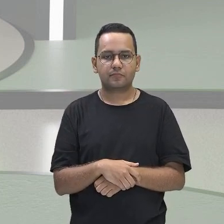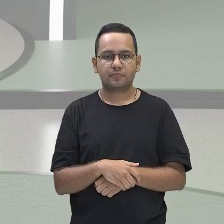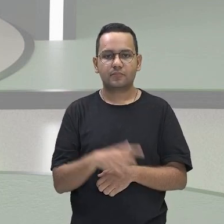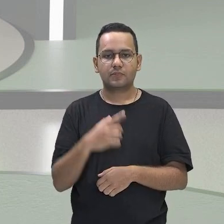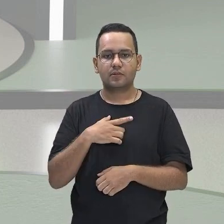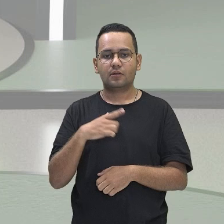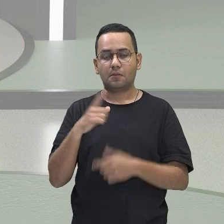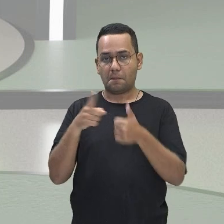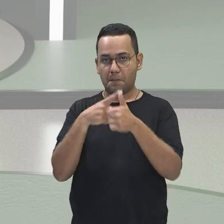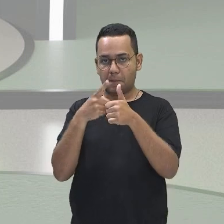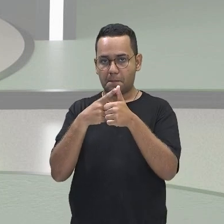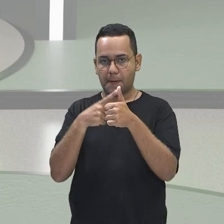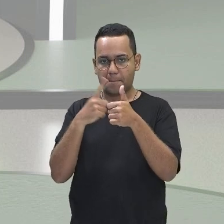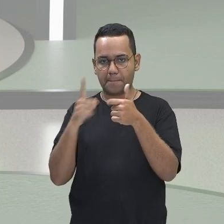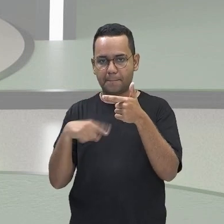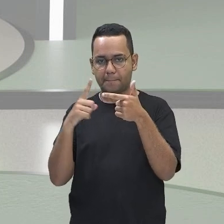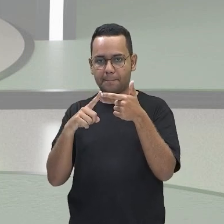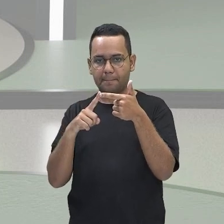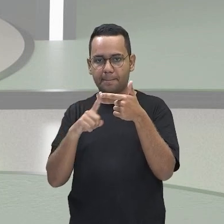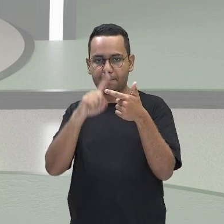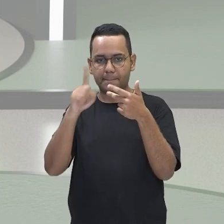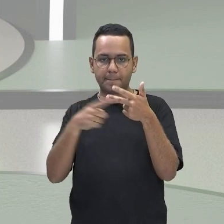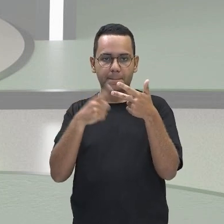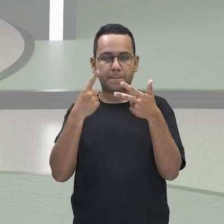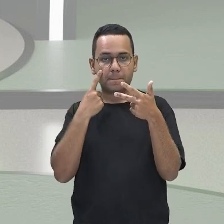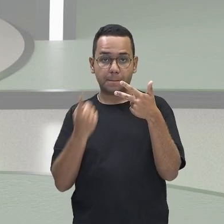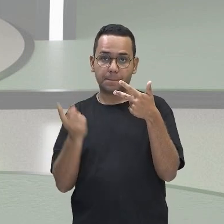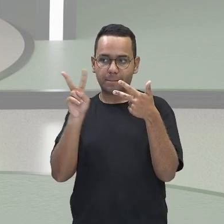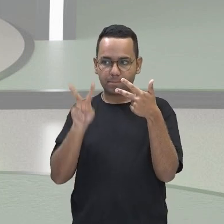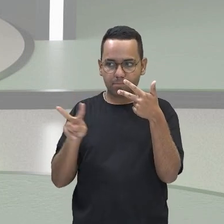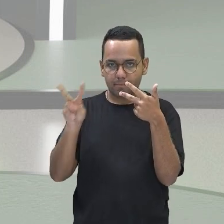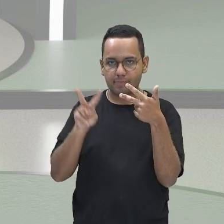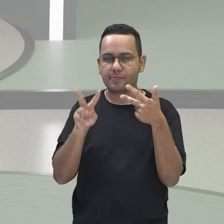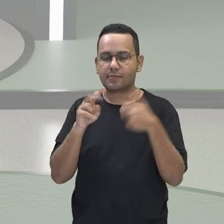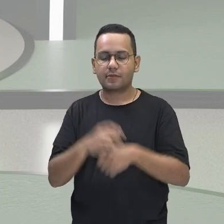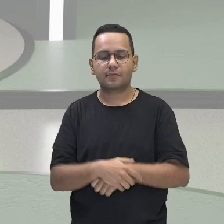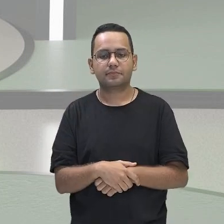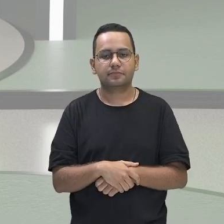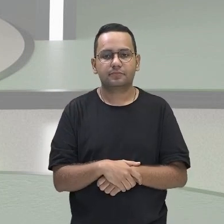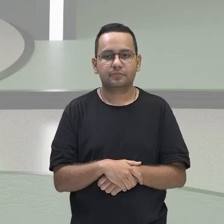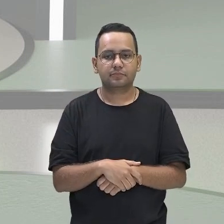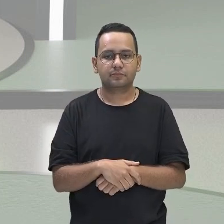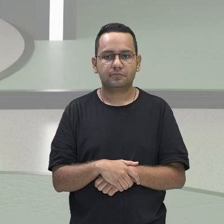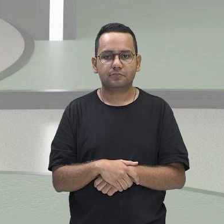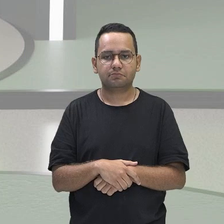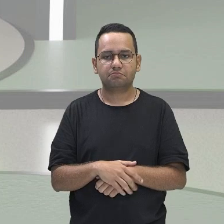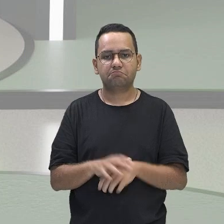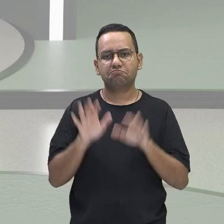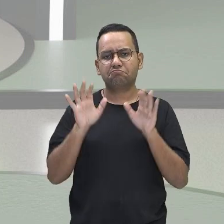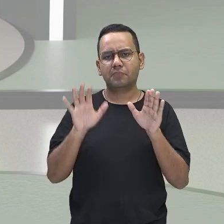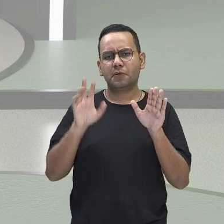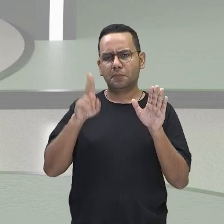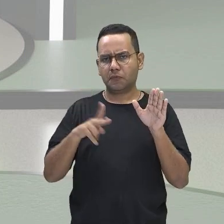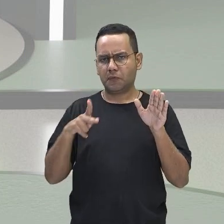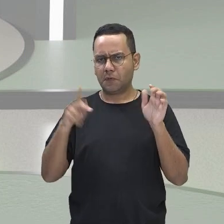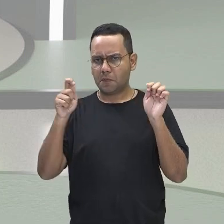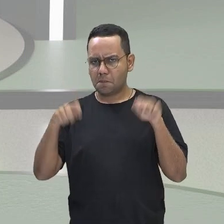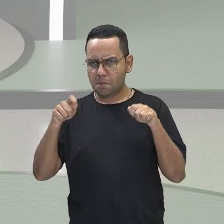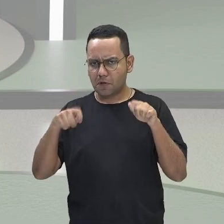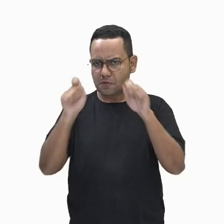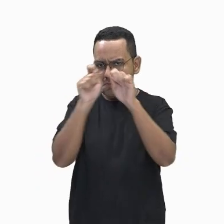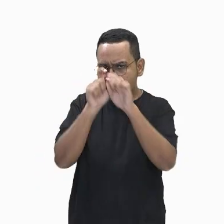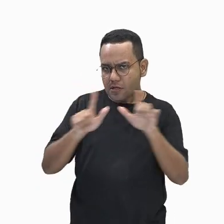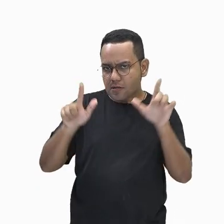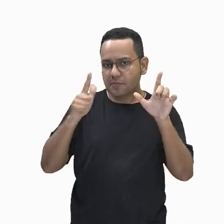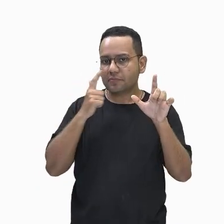mater, a aracnoide, a pia mater. Professora, posso ver mais de perto? Vamos ver